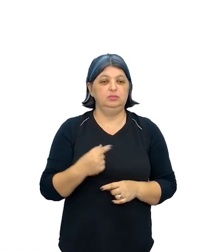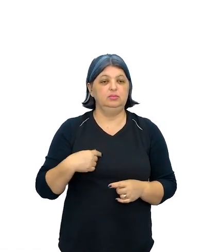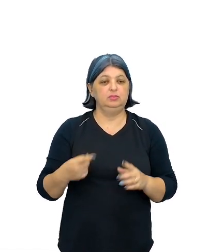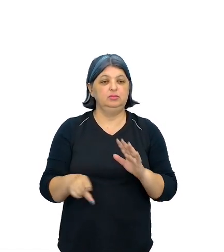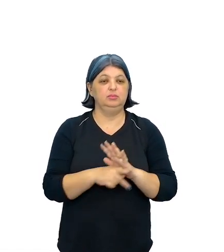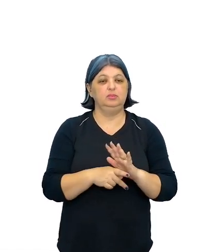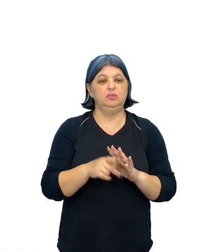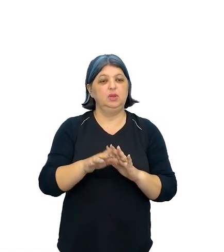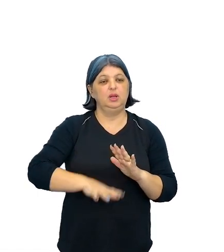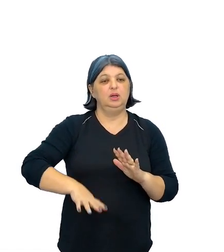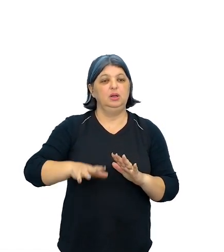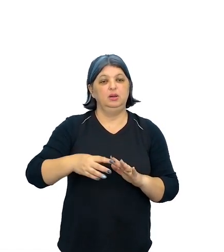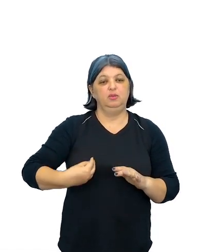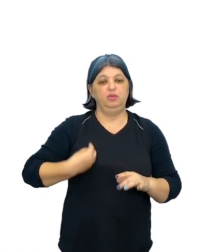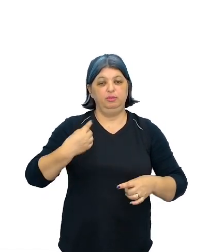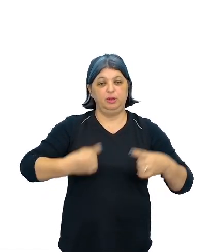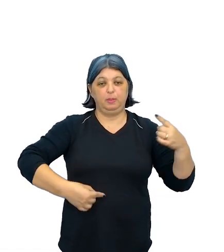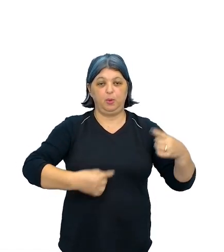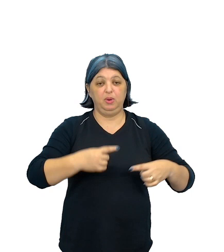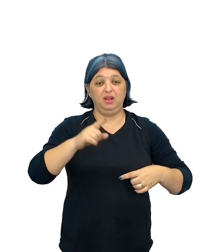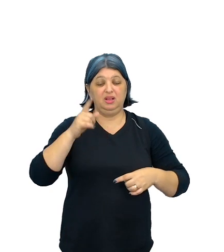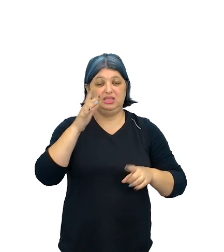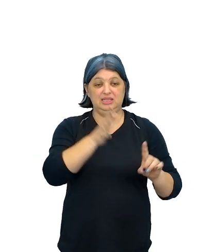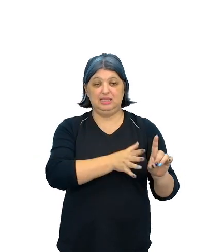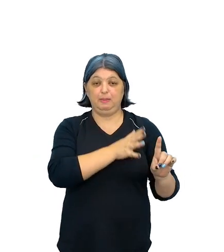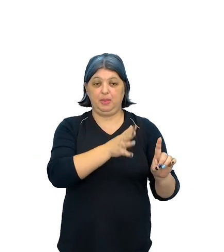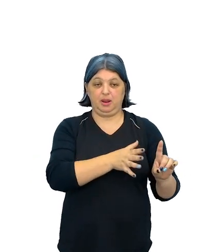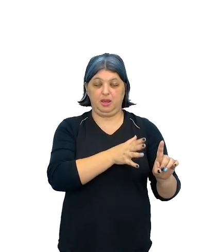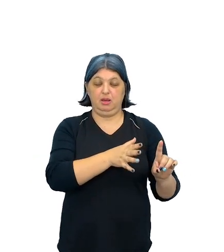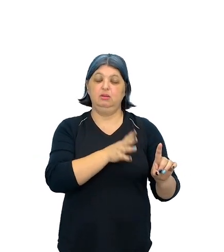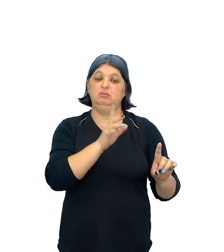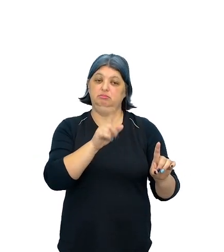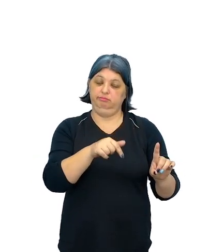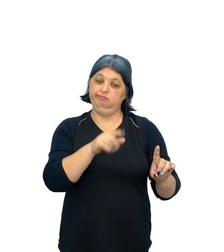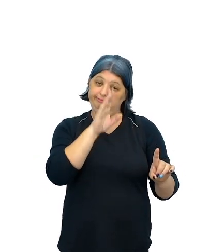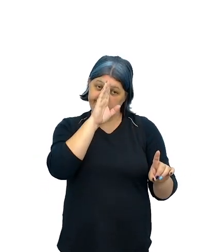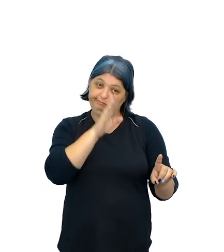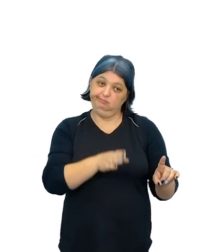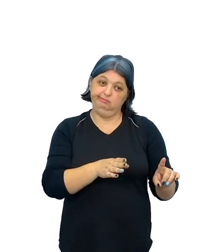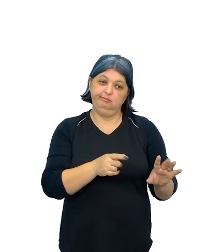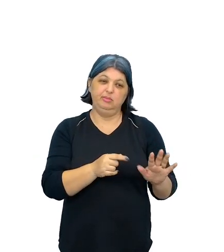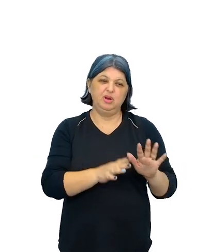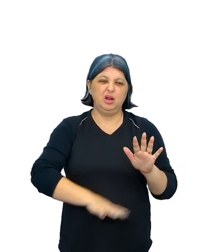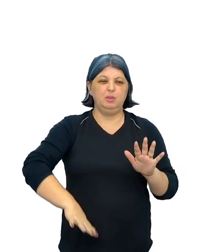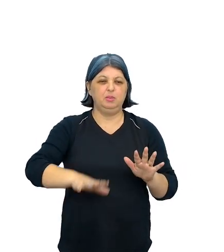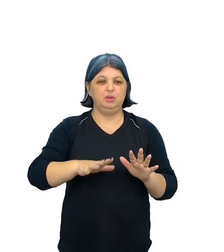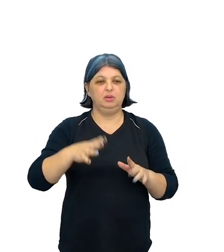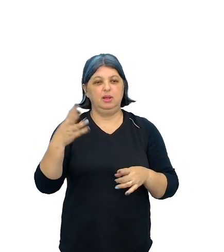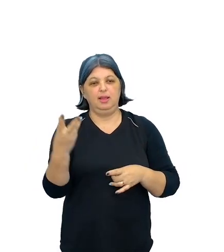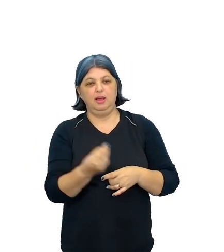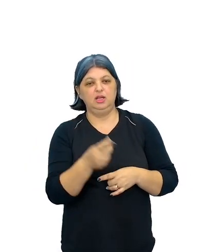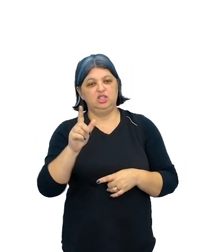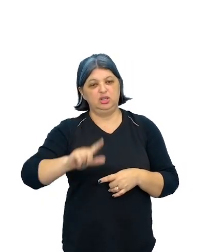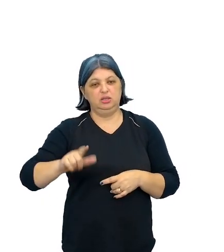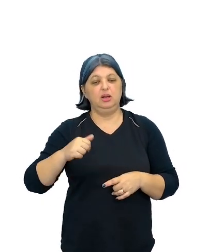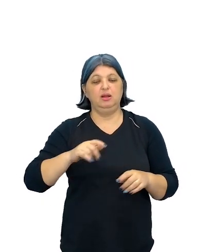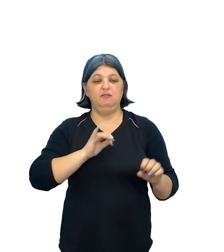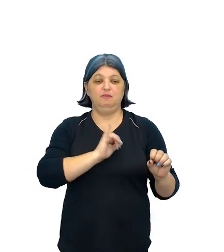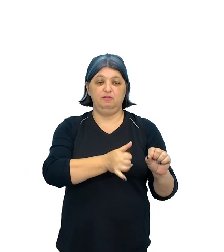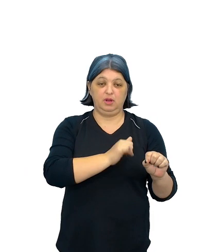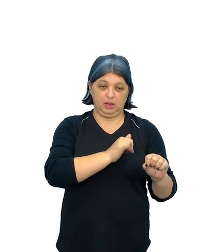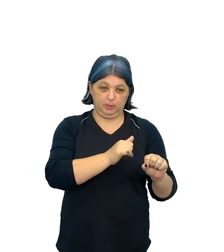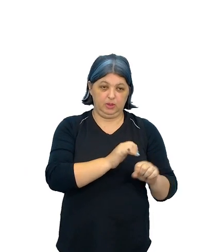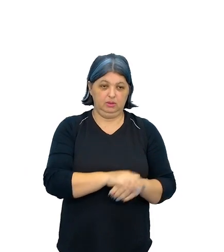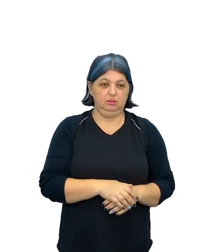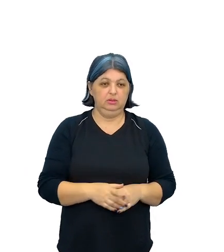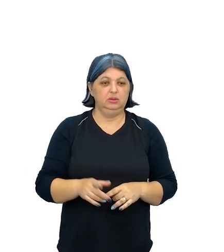da vida pública, o seminário é muito mais predominante. No campo artístico-literário, a fábula. No campo